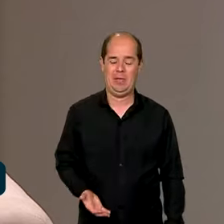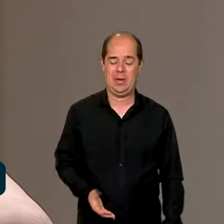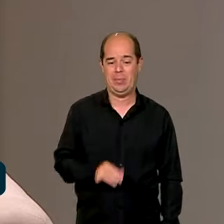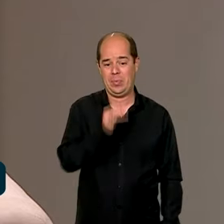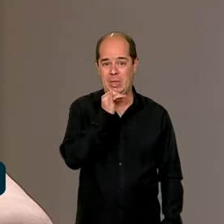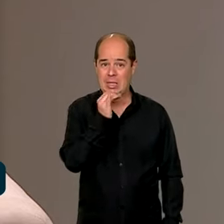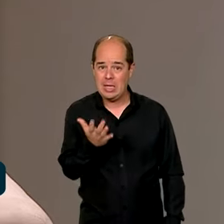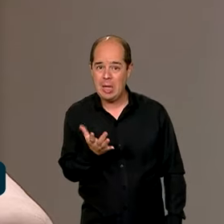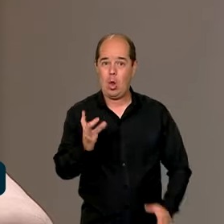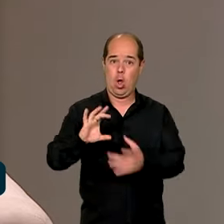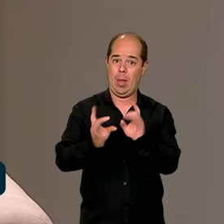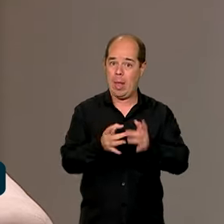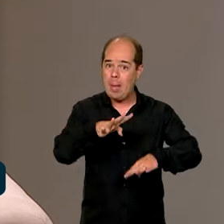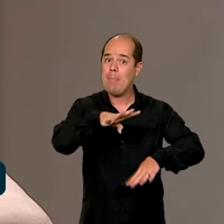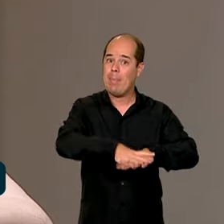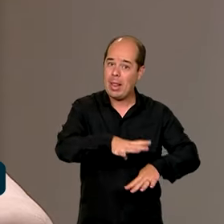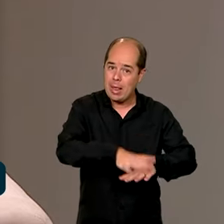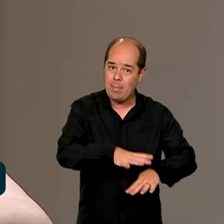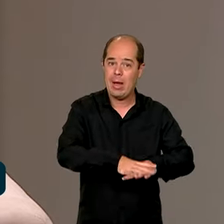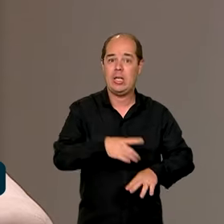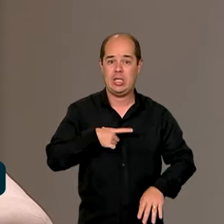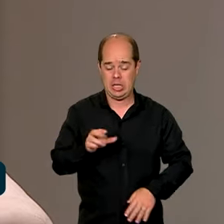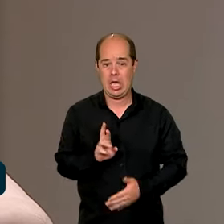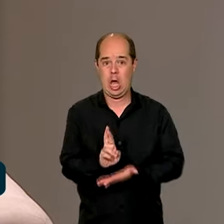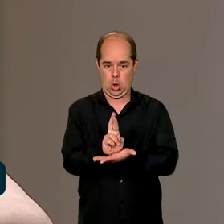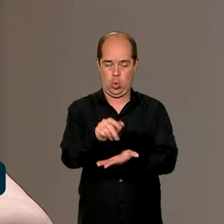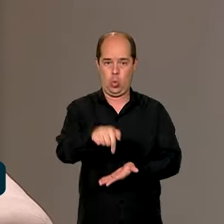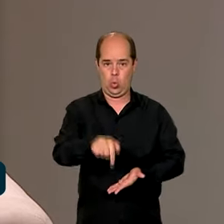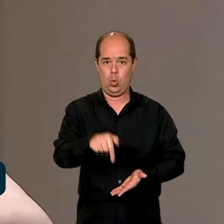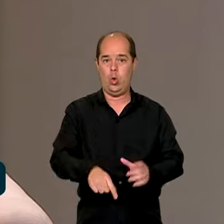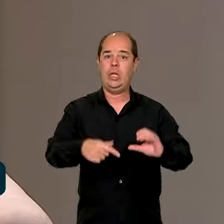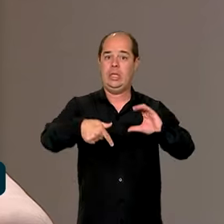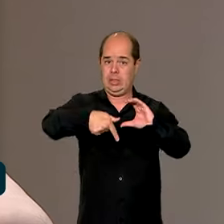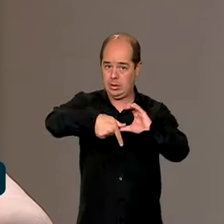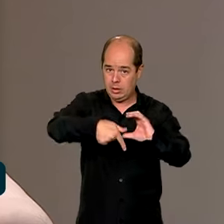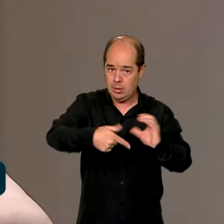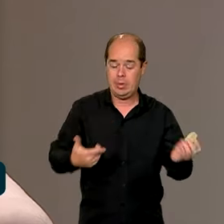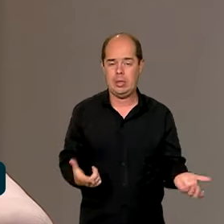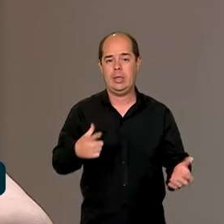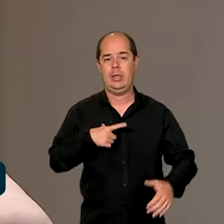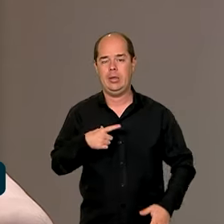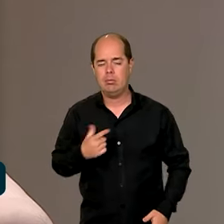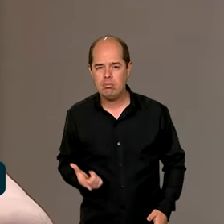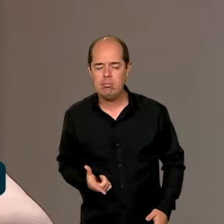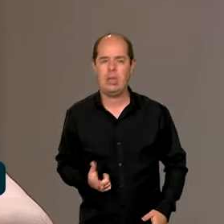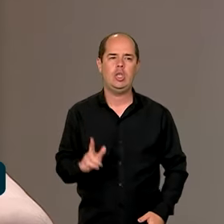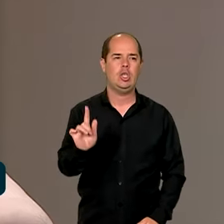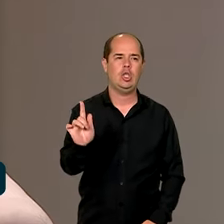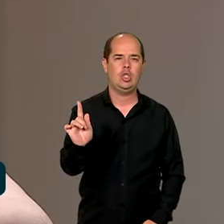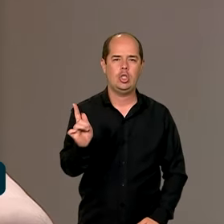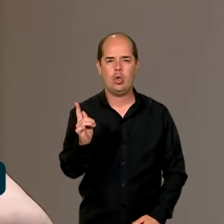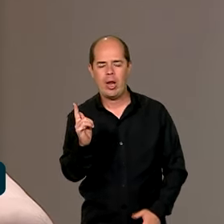Brasileira de Matemática é o ímpar, o recurso vem do CNPq, Olimpíadas de Física, Astronomia, Geografia, na